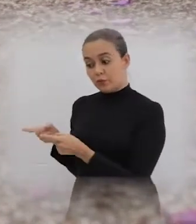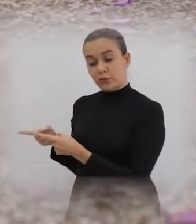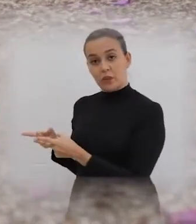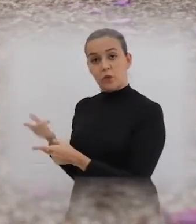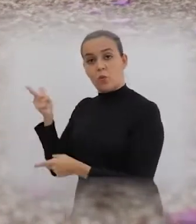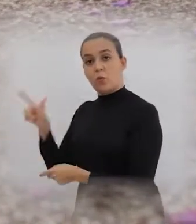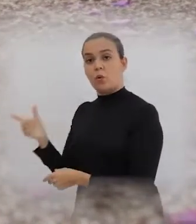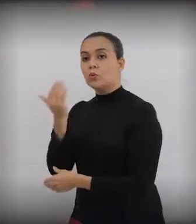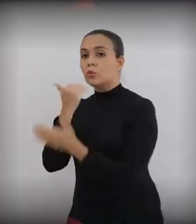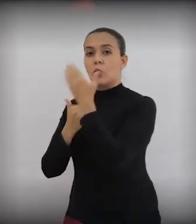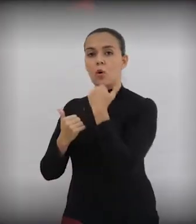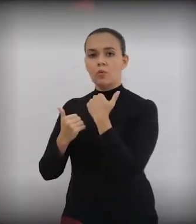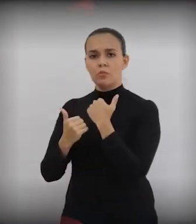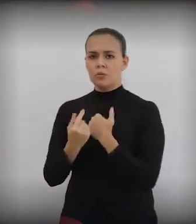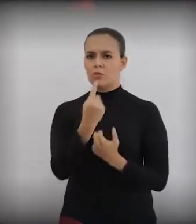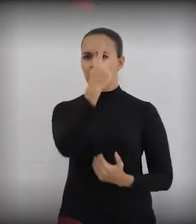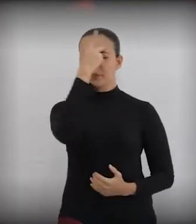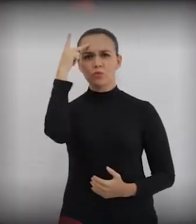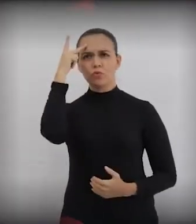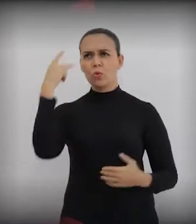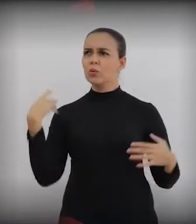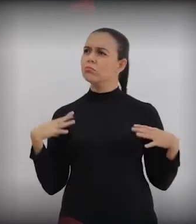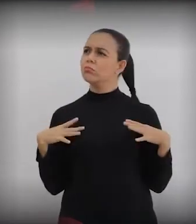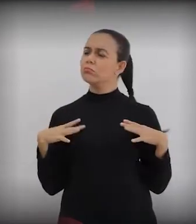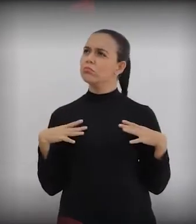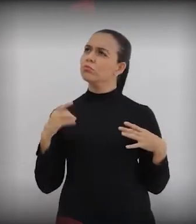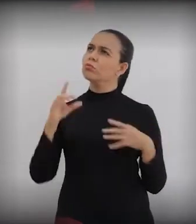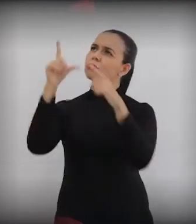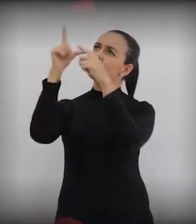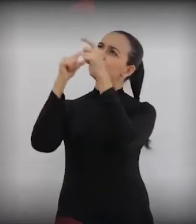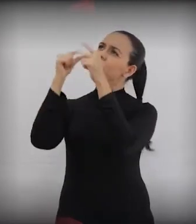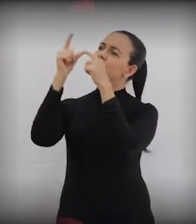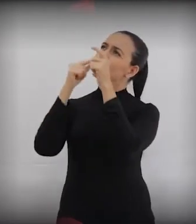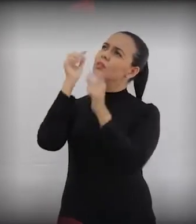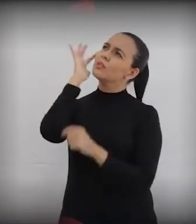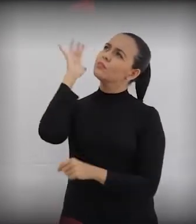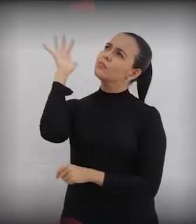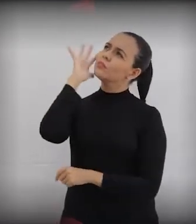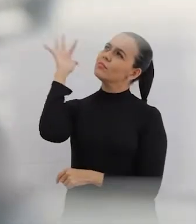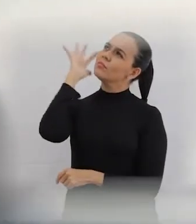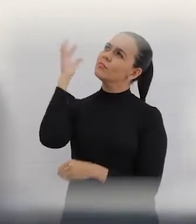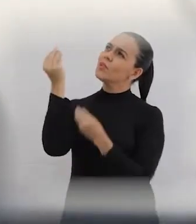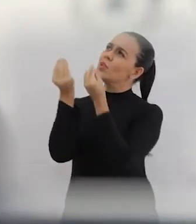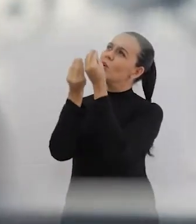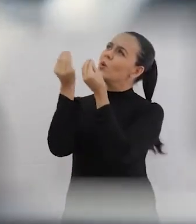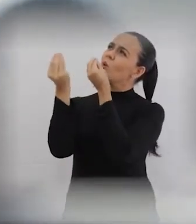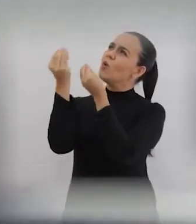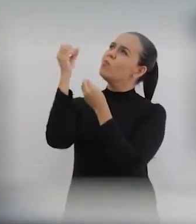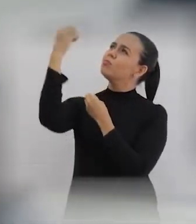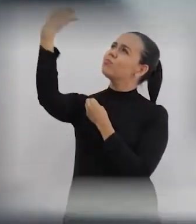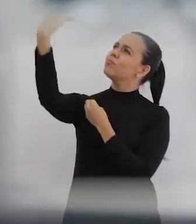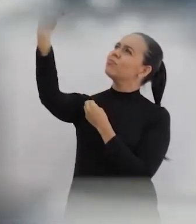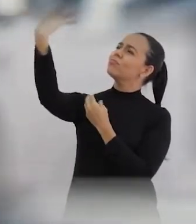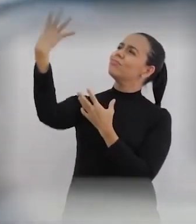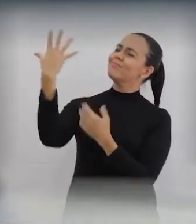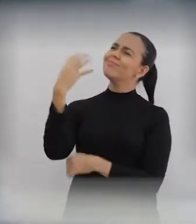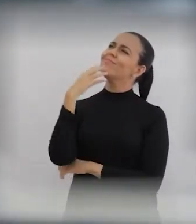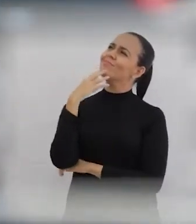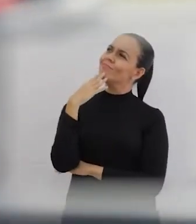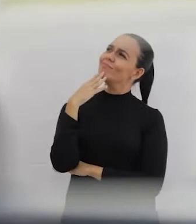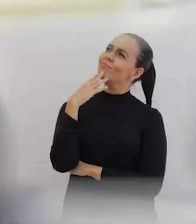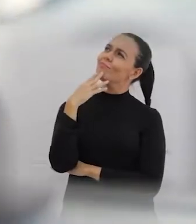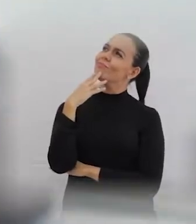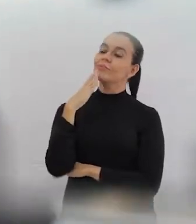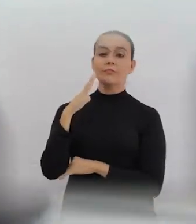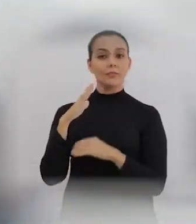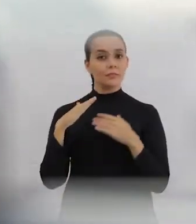que vende, outro que come. E fica um que não faz nada, pensando em estrela. Como é que as estrelas se arranjam no céu? Que coisa